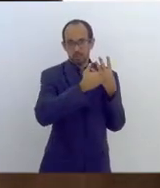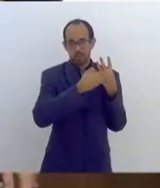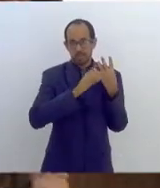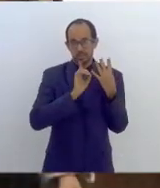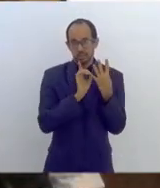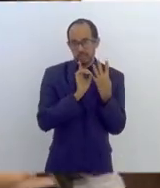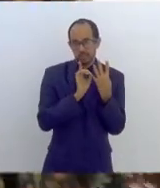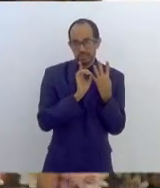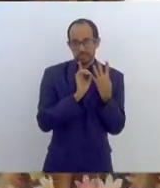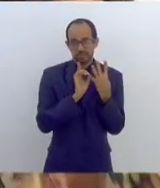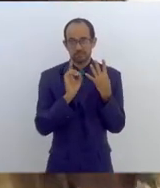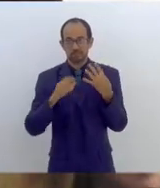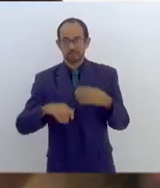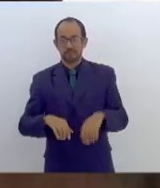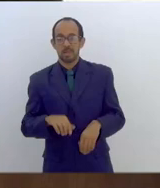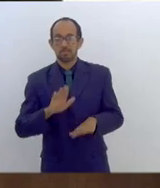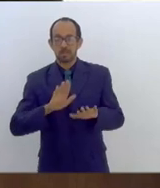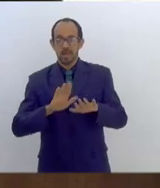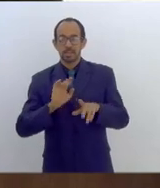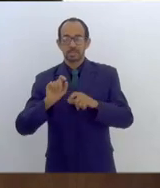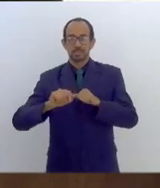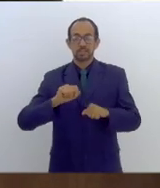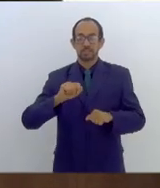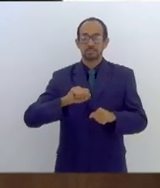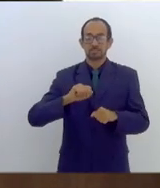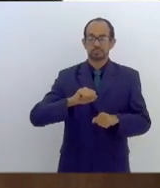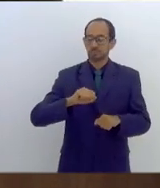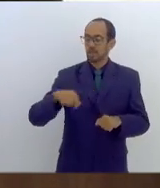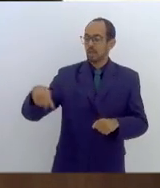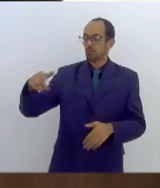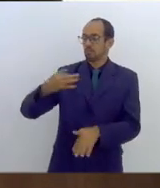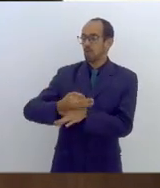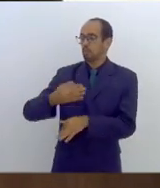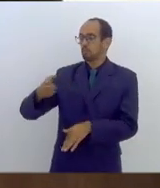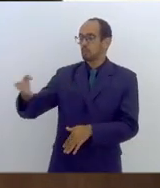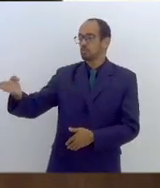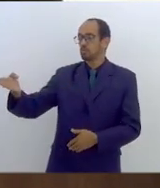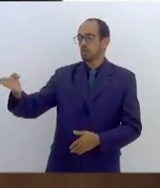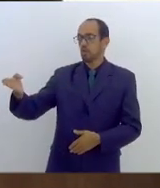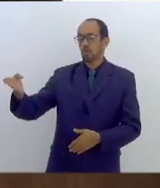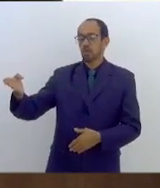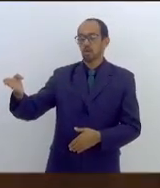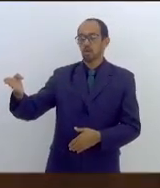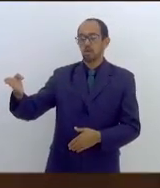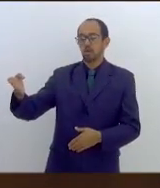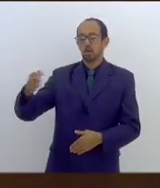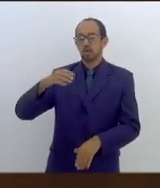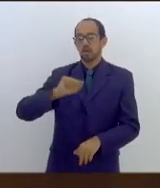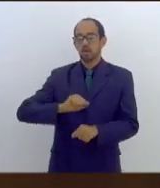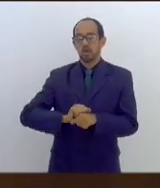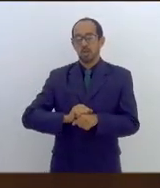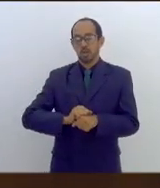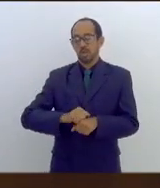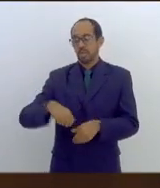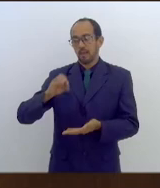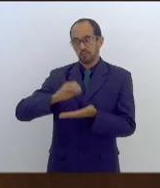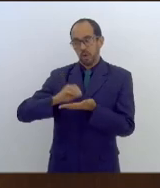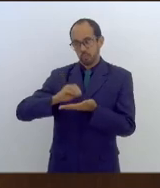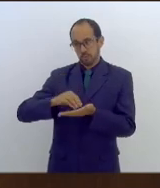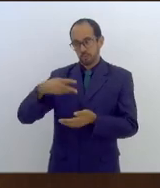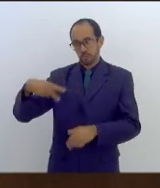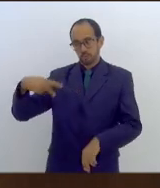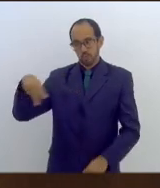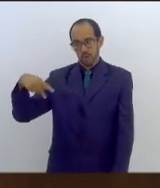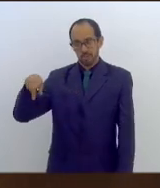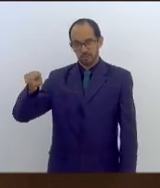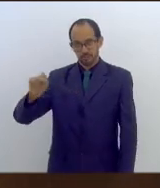Mas tivemos lá a sua ausência. E na sua ausência, queria lembrar que no primeiro